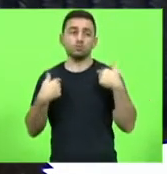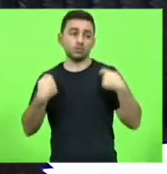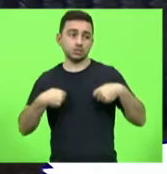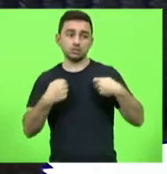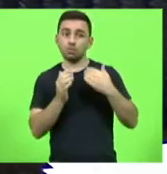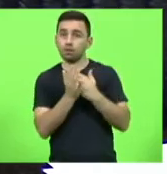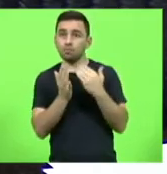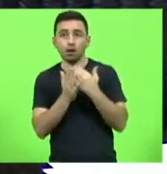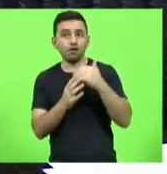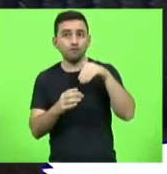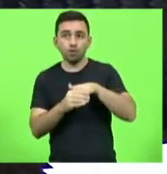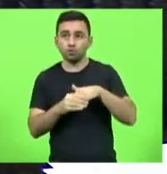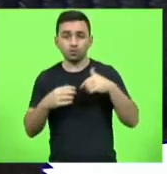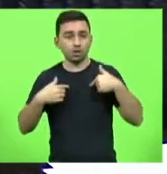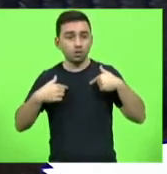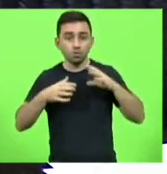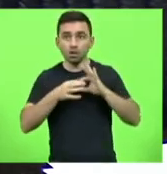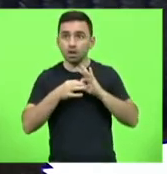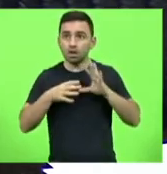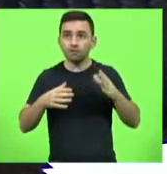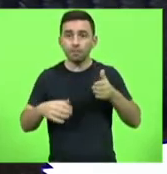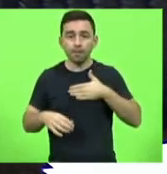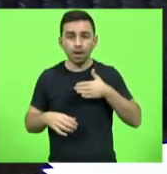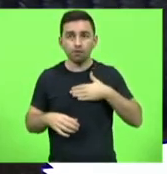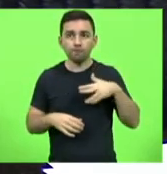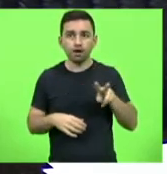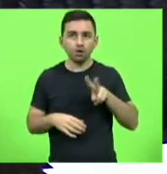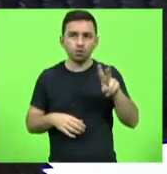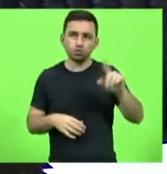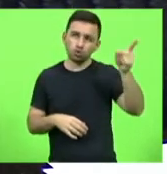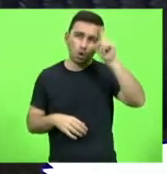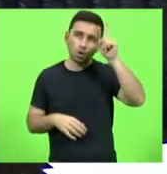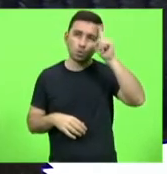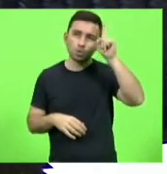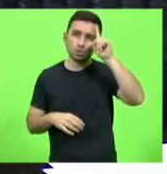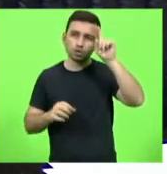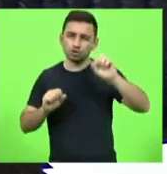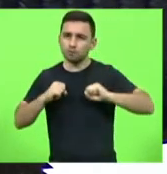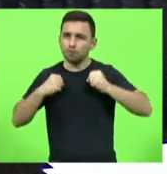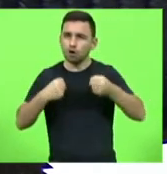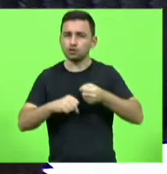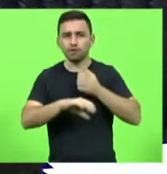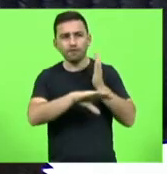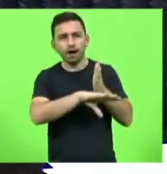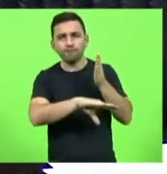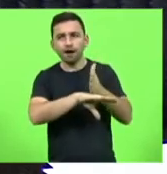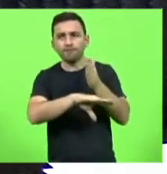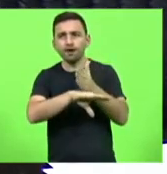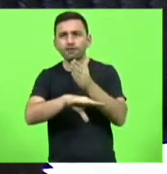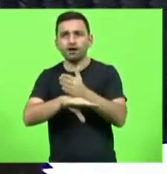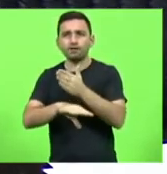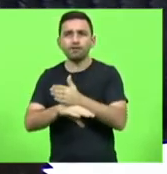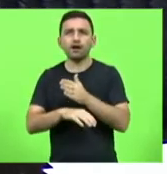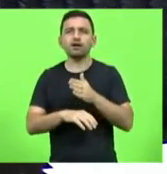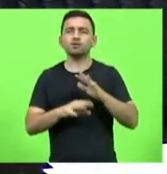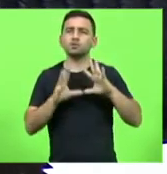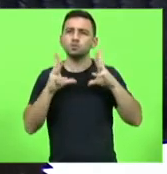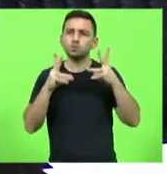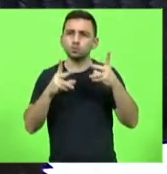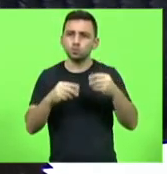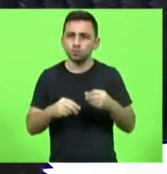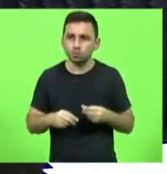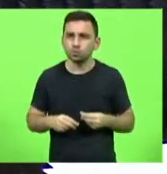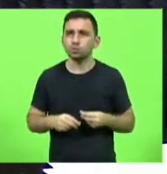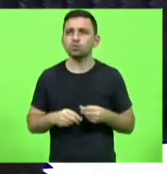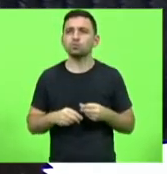preciso de uma oportunidade de mostrar o meu valor. E dia após dia a gente está aí peregrinando pelo Estado, nas vias da vida, batalhando,